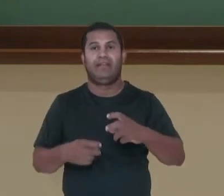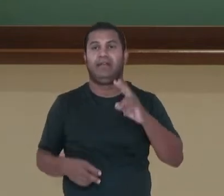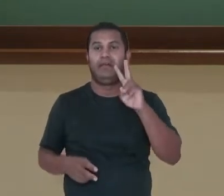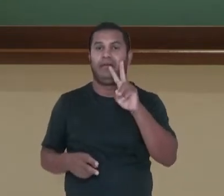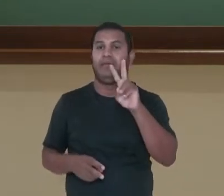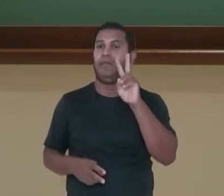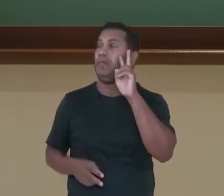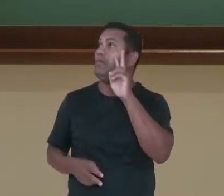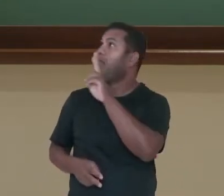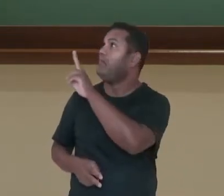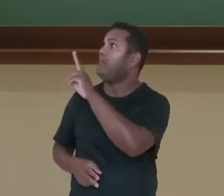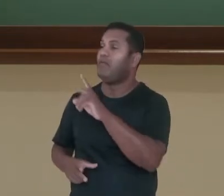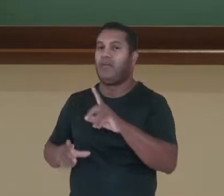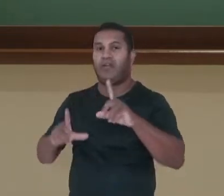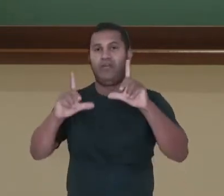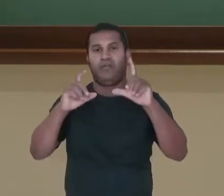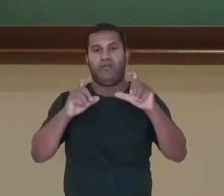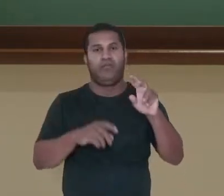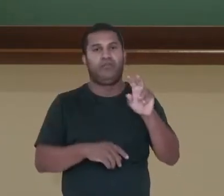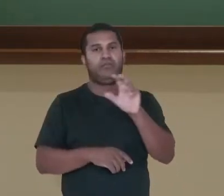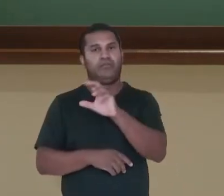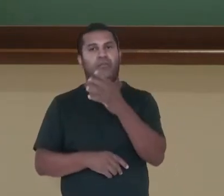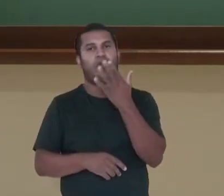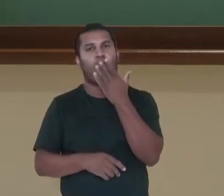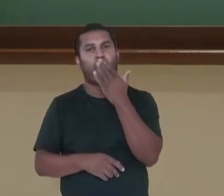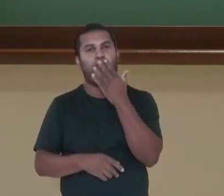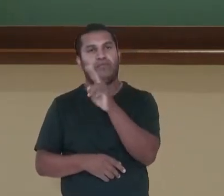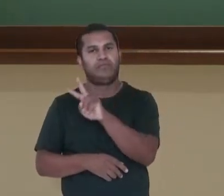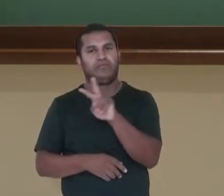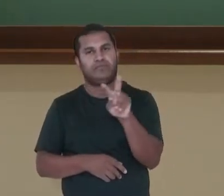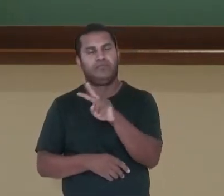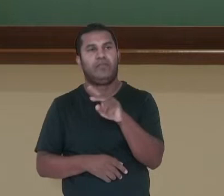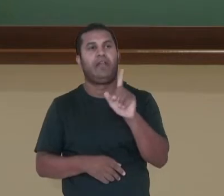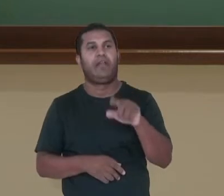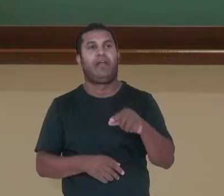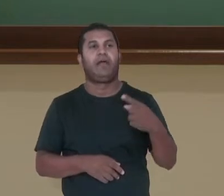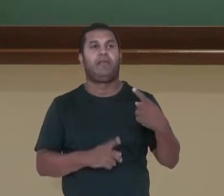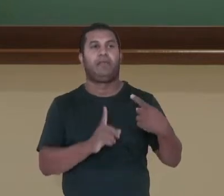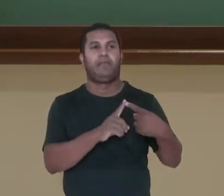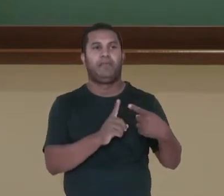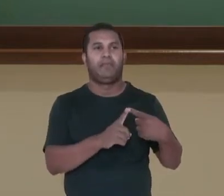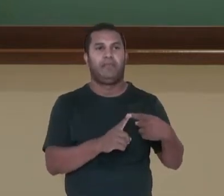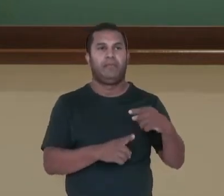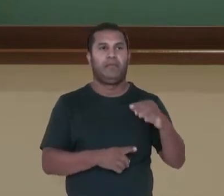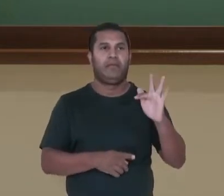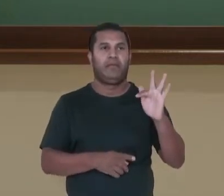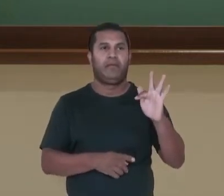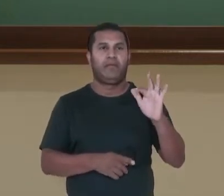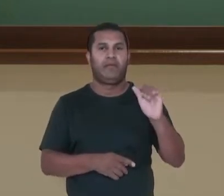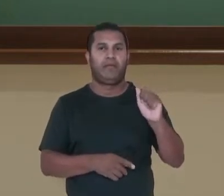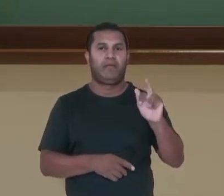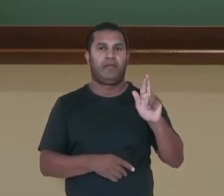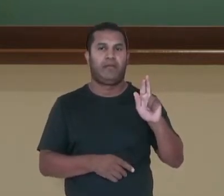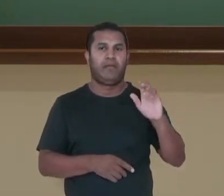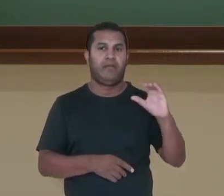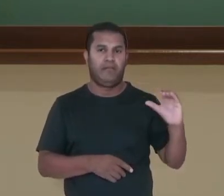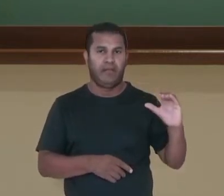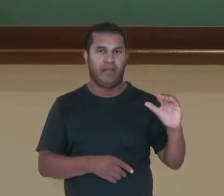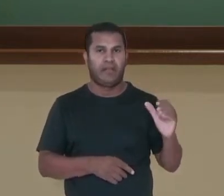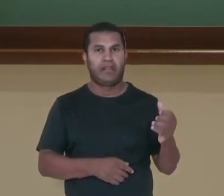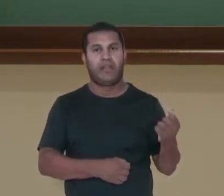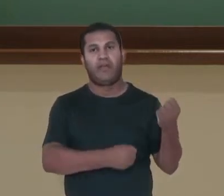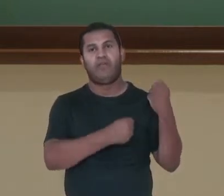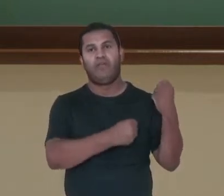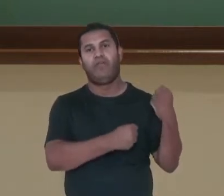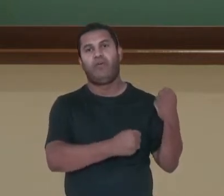é as FARC, as Forças Armadas Revolucionárias da Colômbia. E o outro